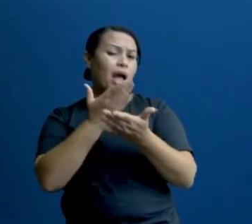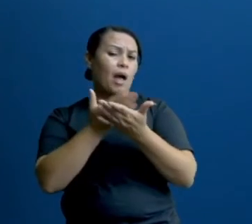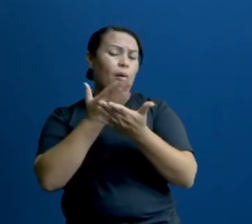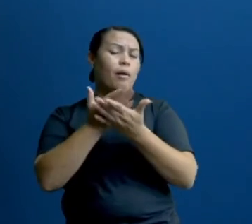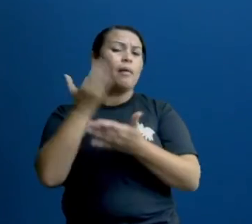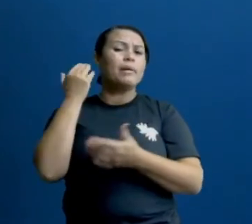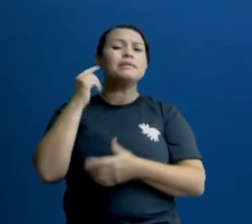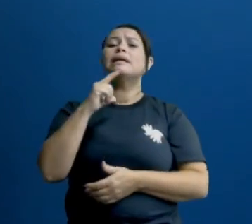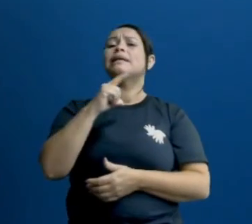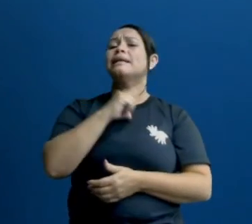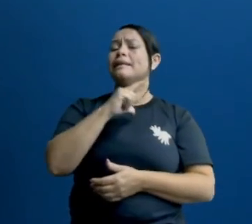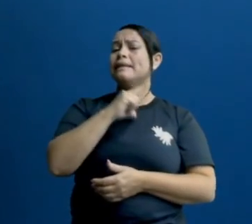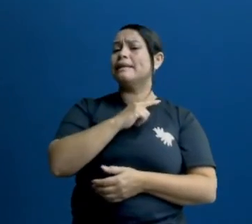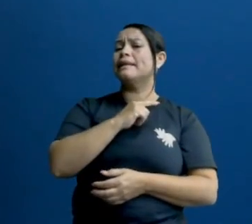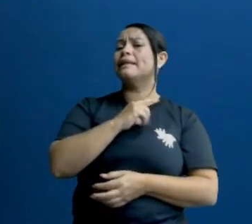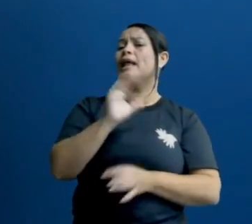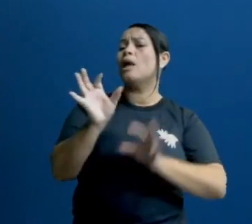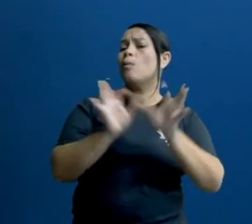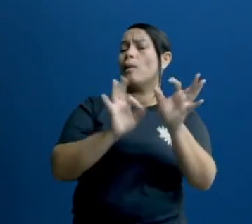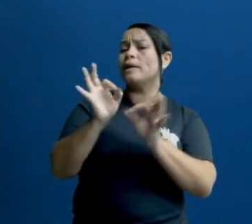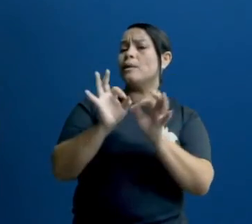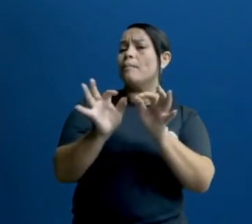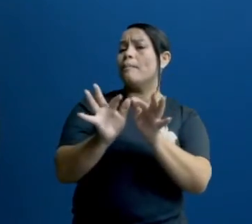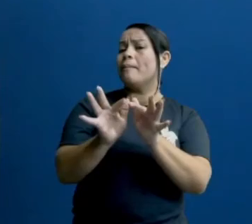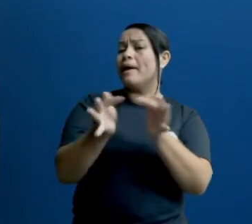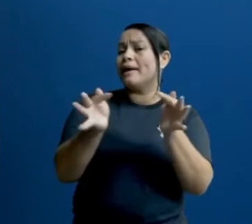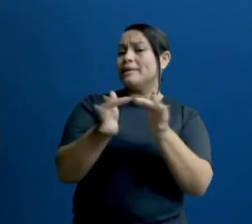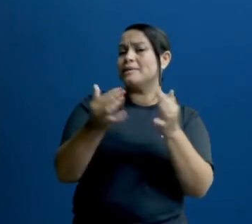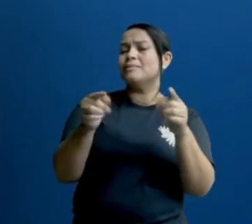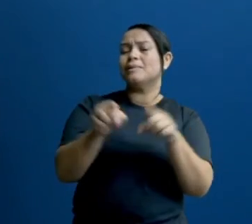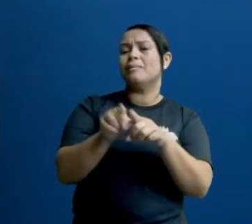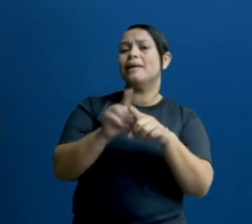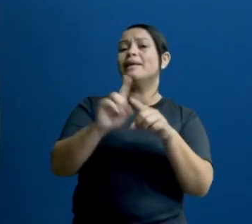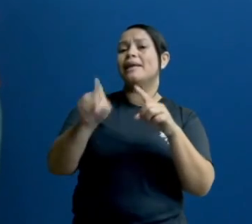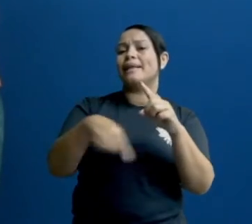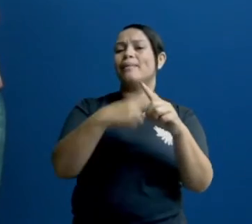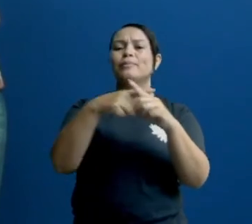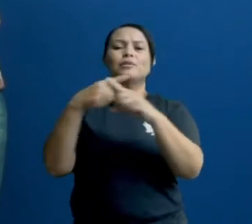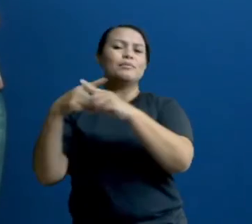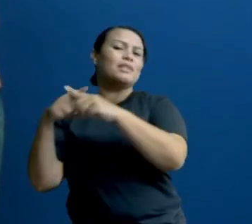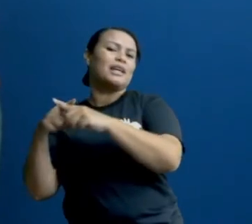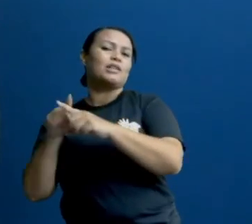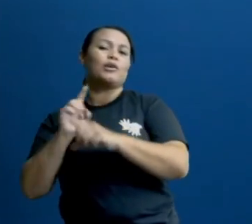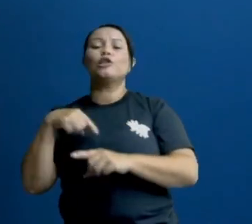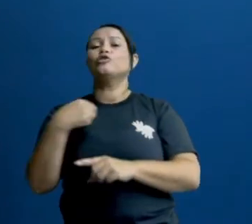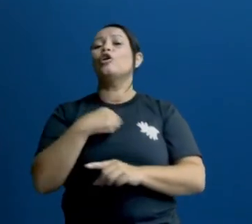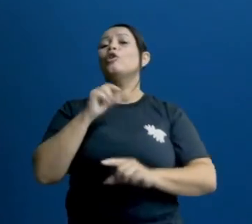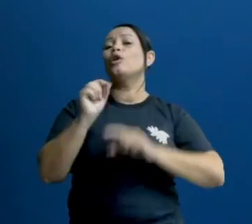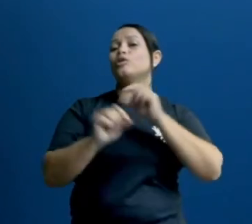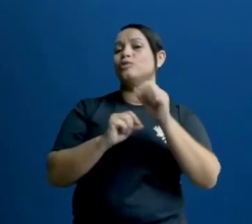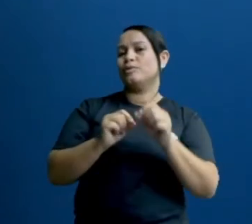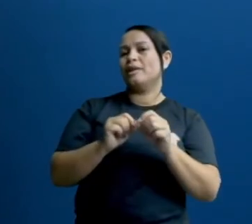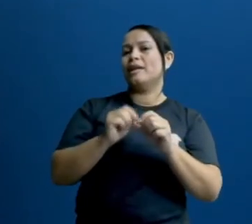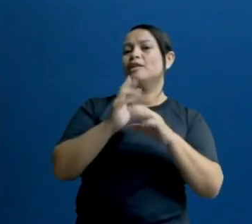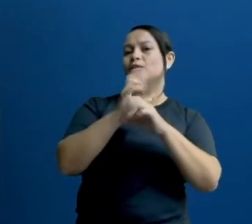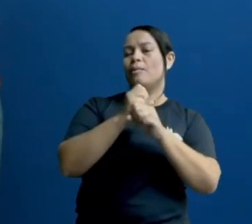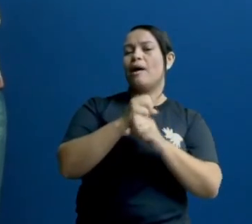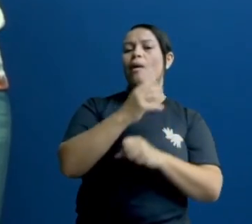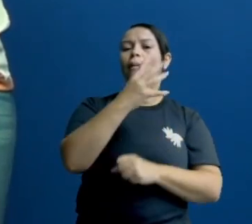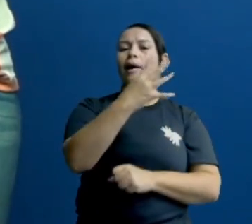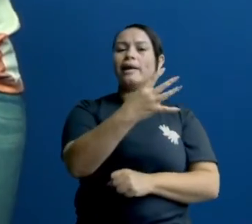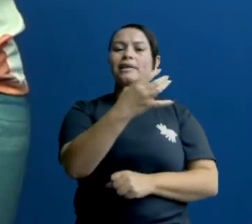viu que tem uma forma mais simples de resolver isso, que é a forma da multiplicação, que é só a gente fazer